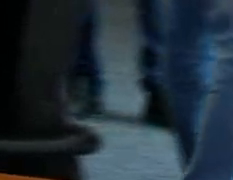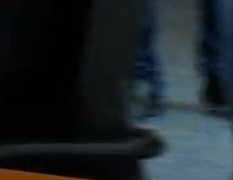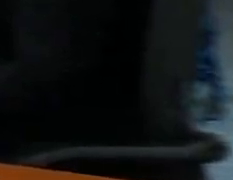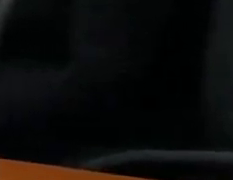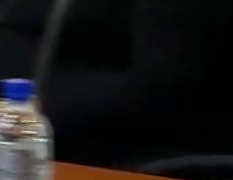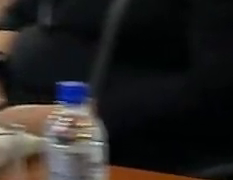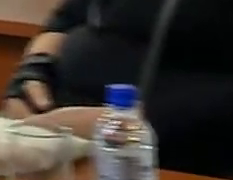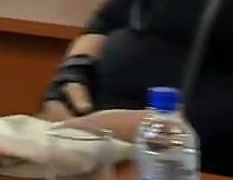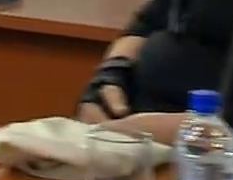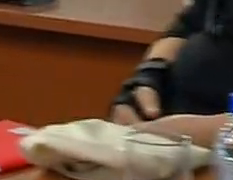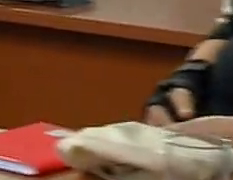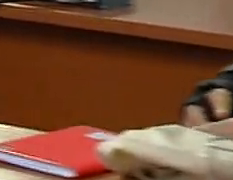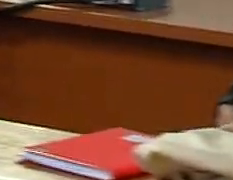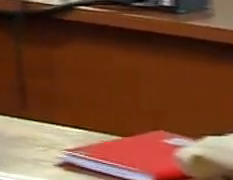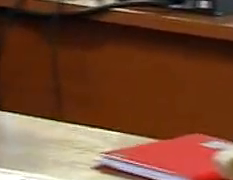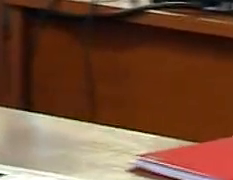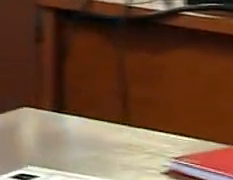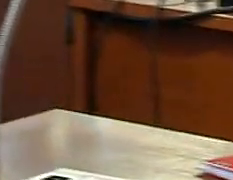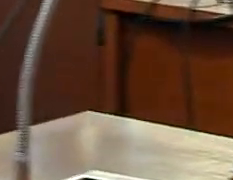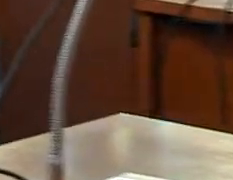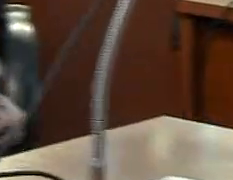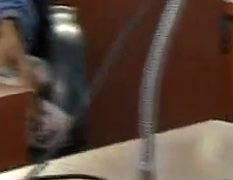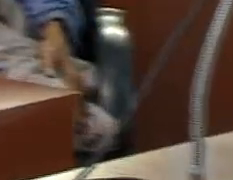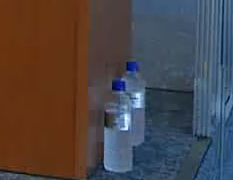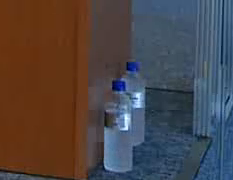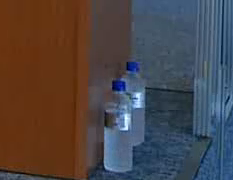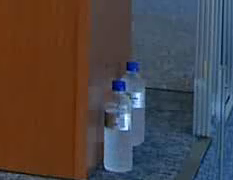Audrey Almenara, do Paralelo Sorocaba.